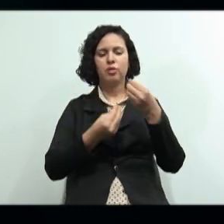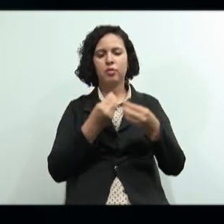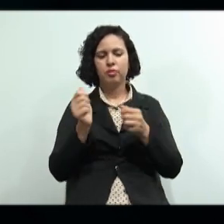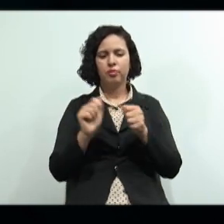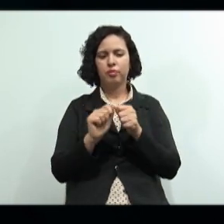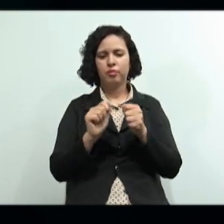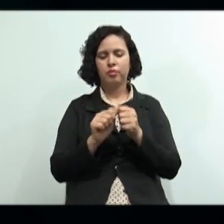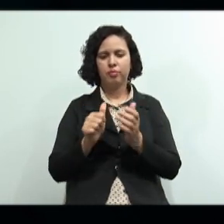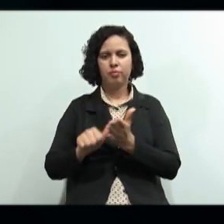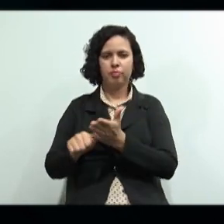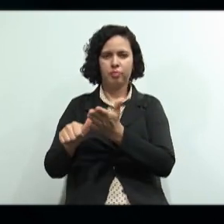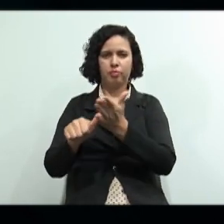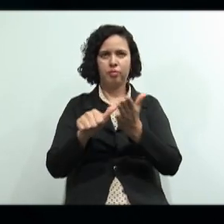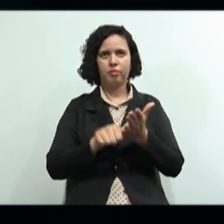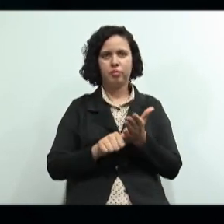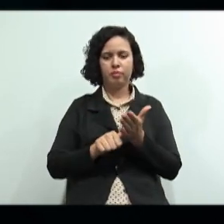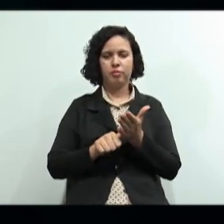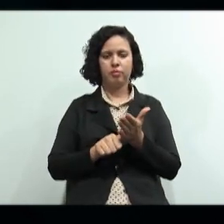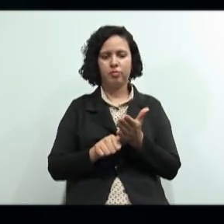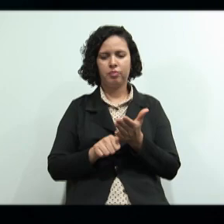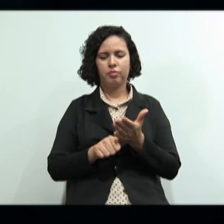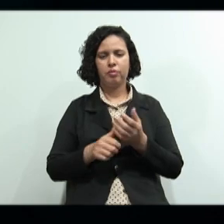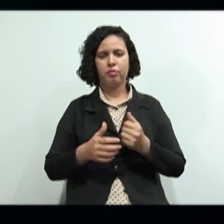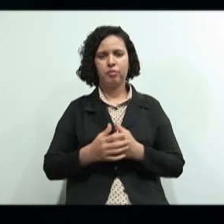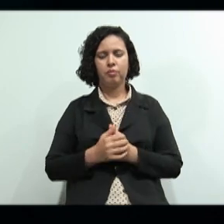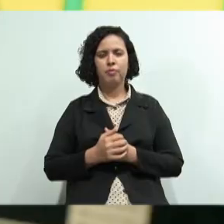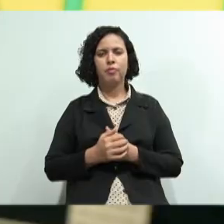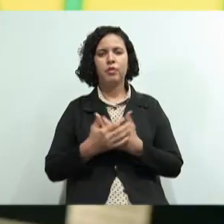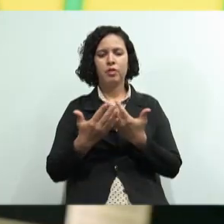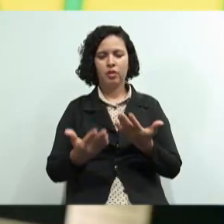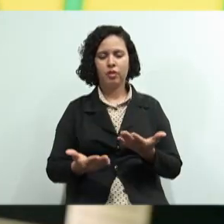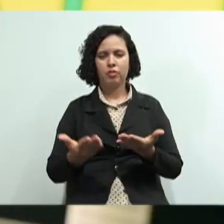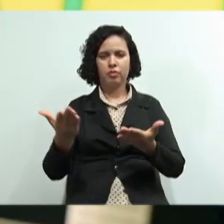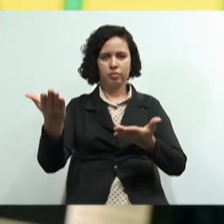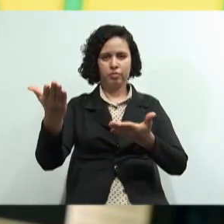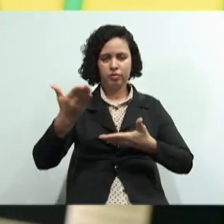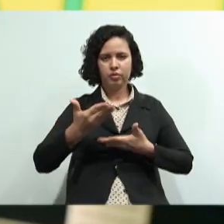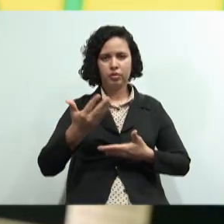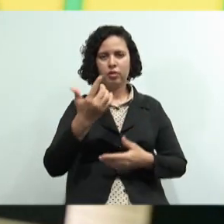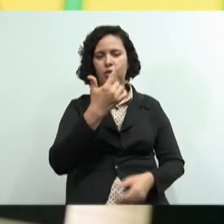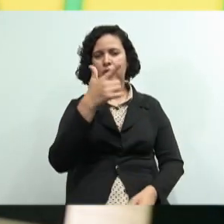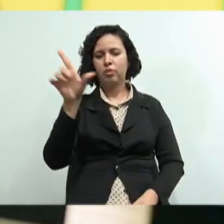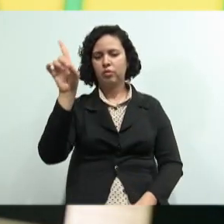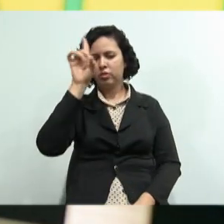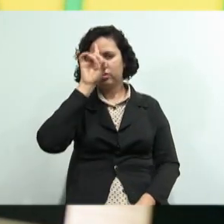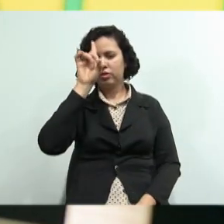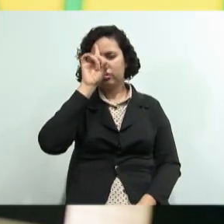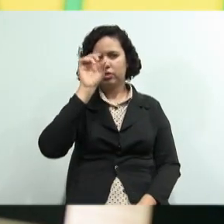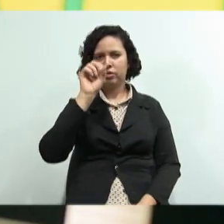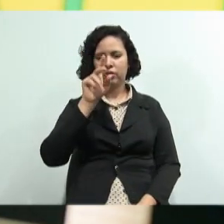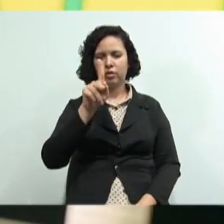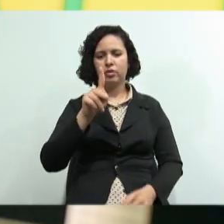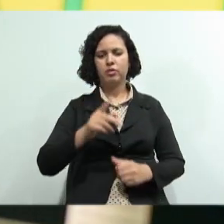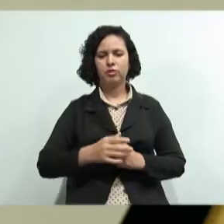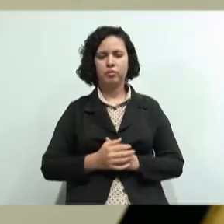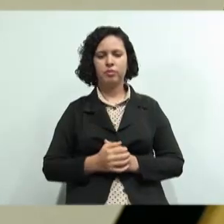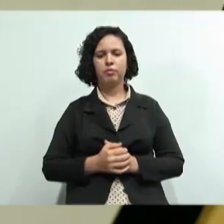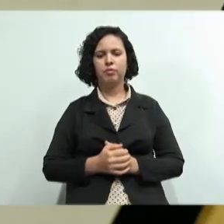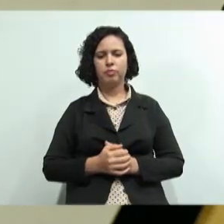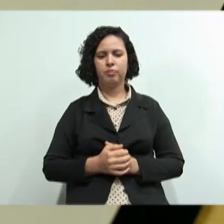associar. Então, seu Paulo, vai ser um prazer recebê-lo aqui. Mas eu vou lhe explicar certinho as tabelas, pode ser? Pode ser